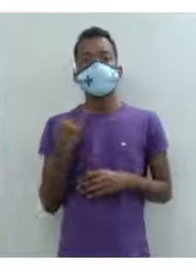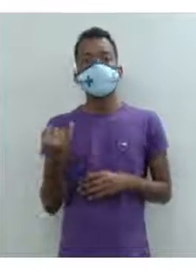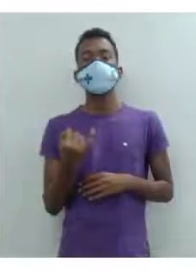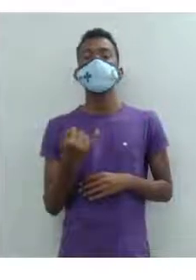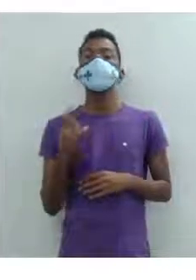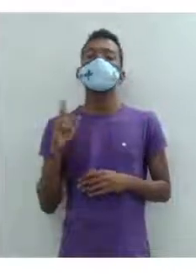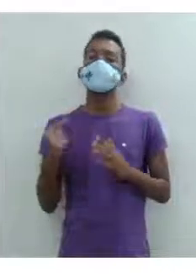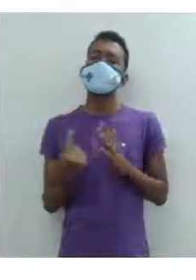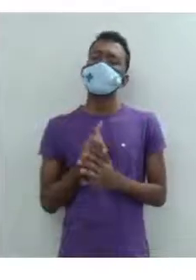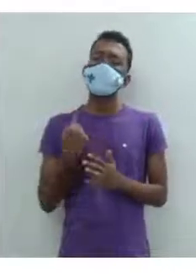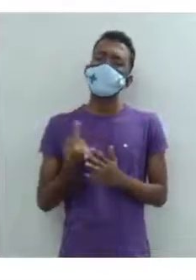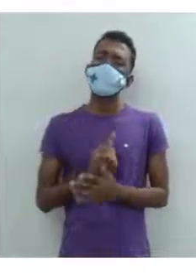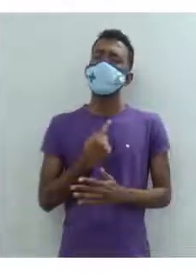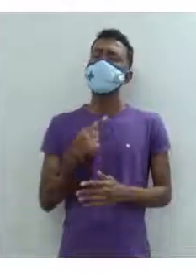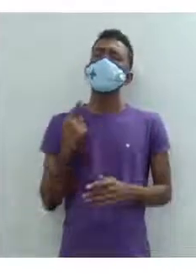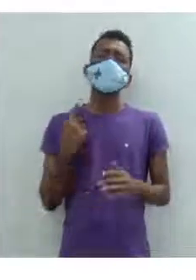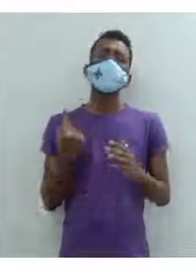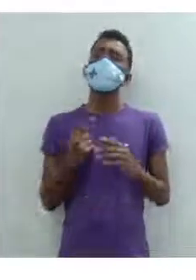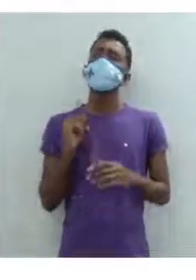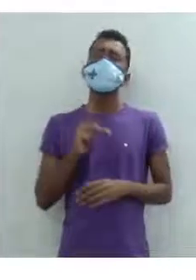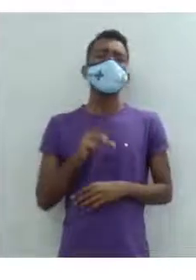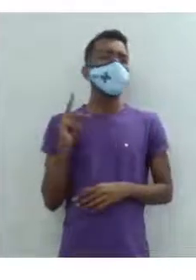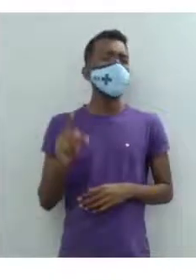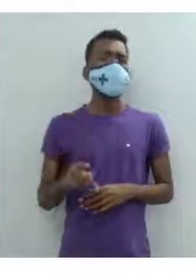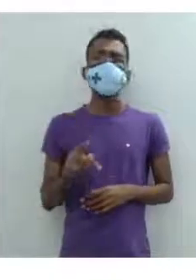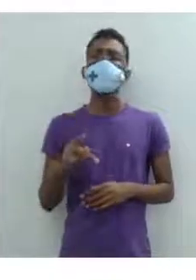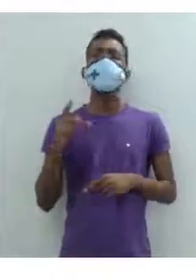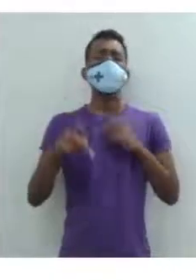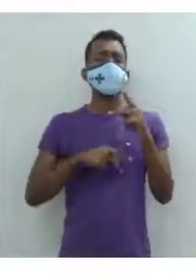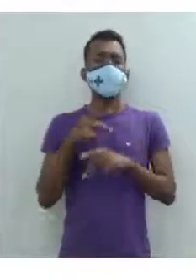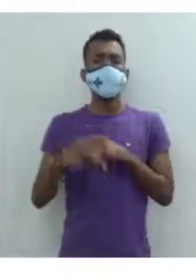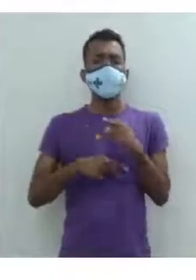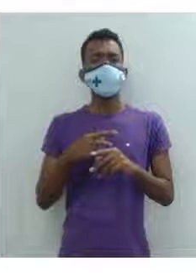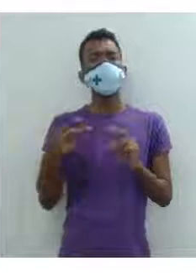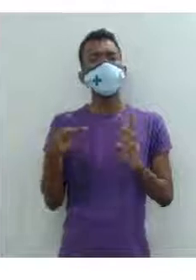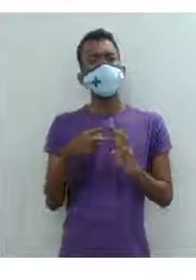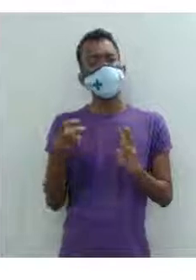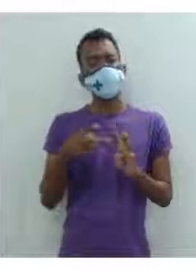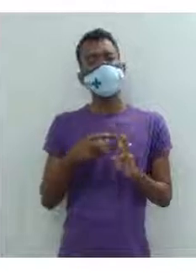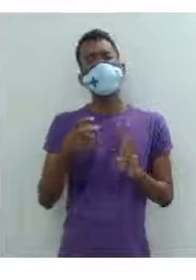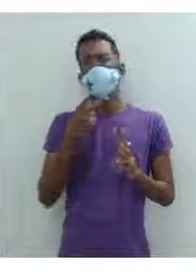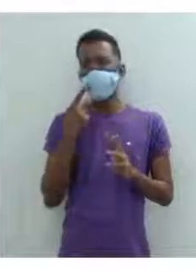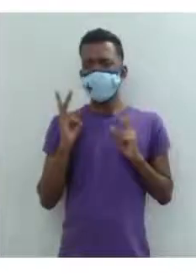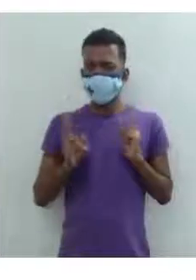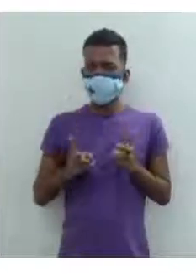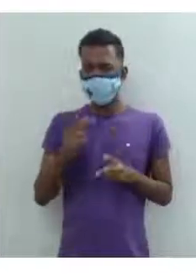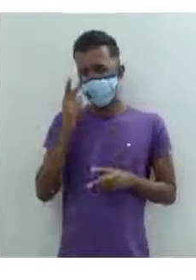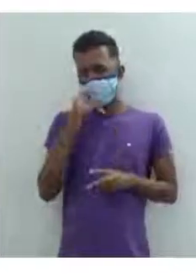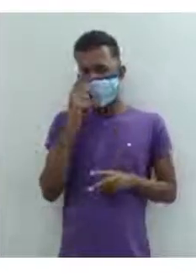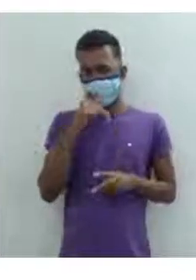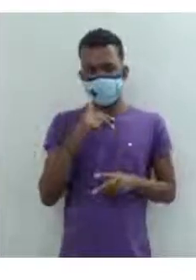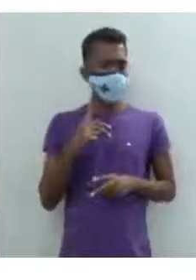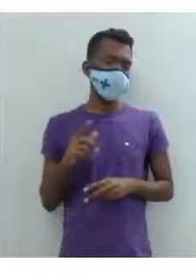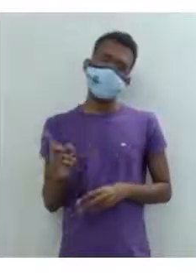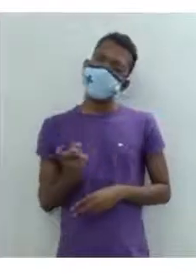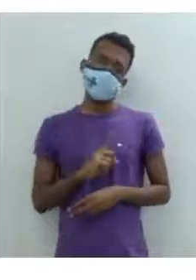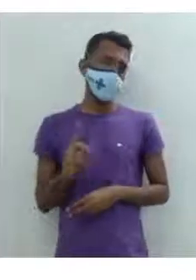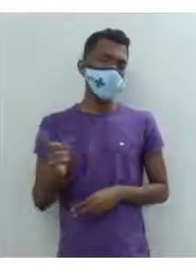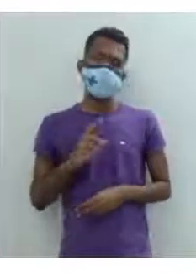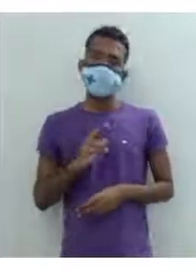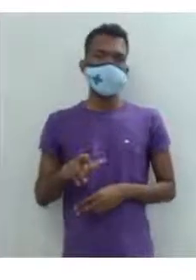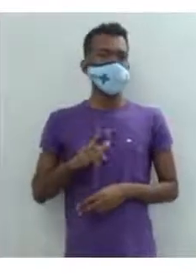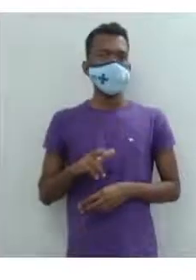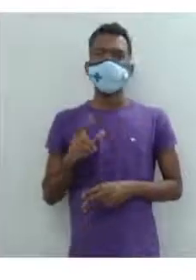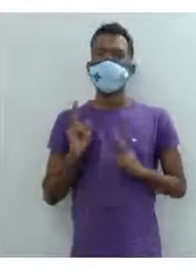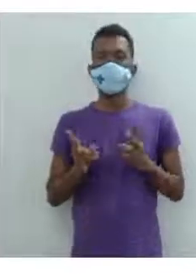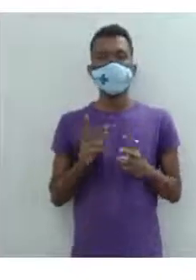então, professor, né, essa população indígena, ela fala a mesma língua? Não